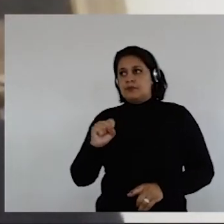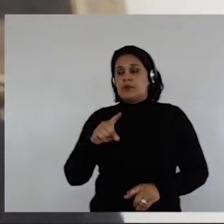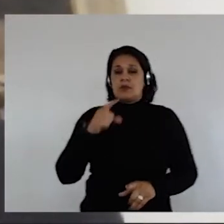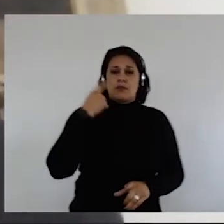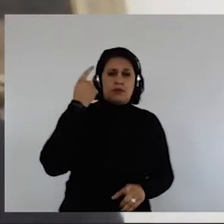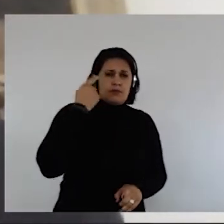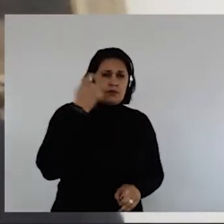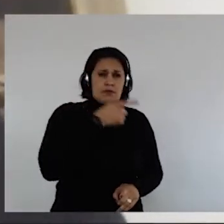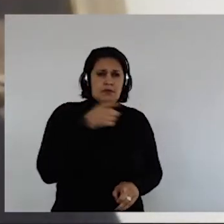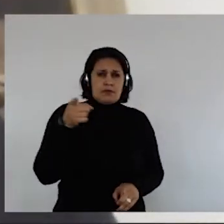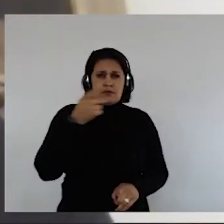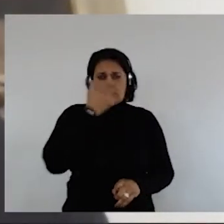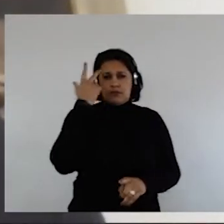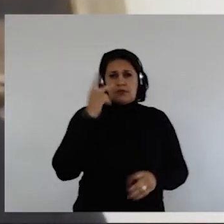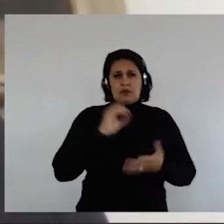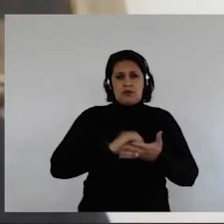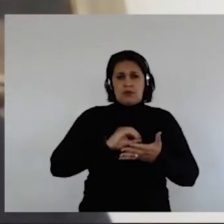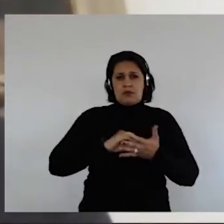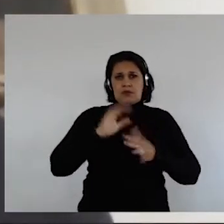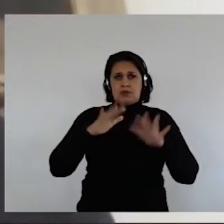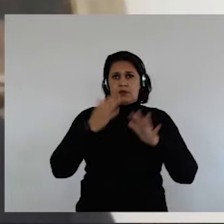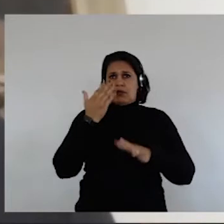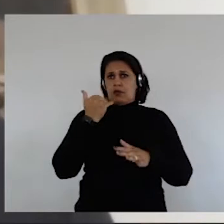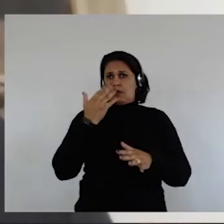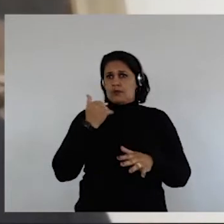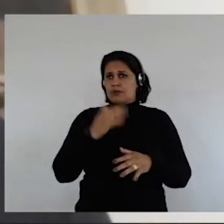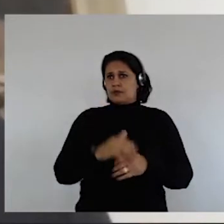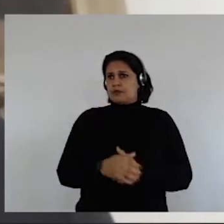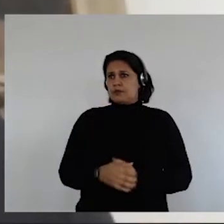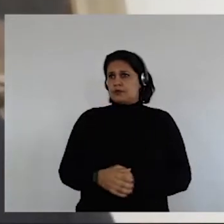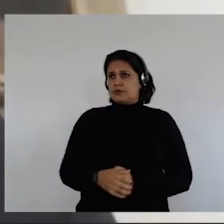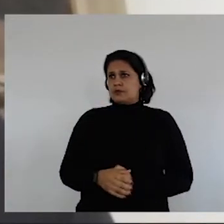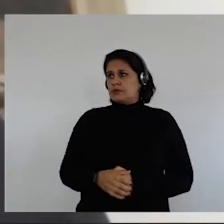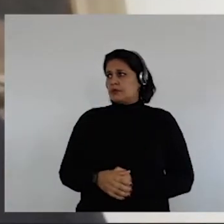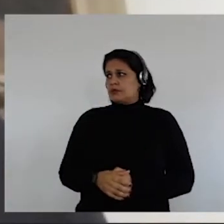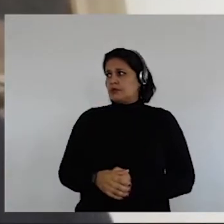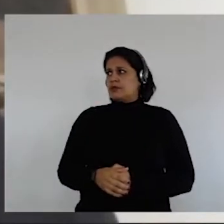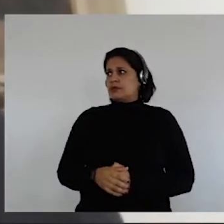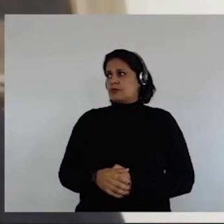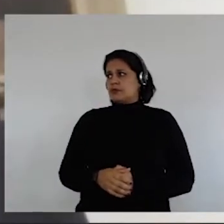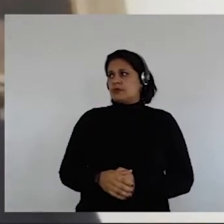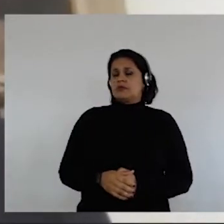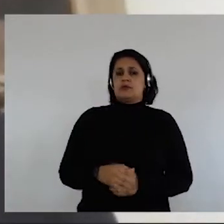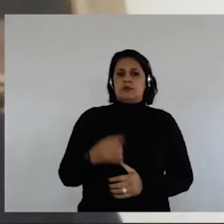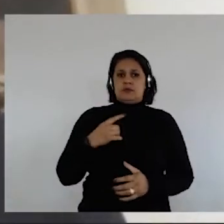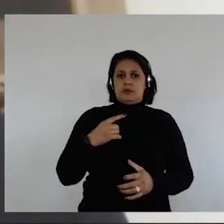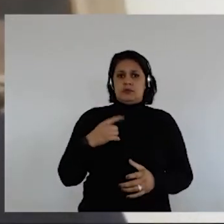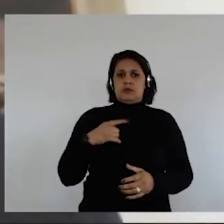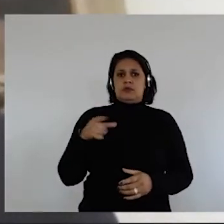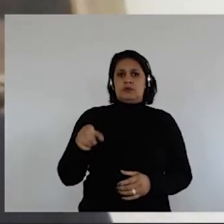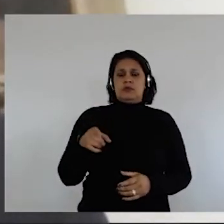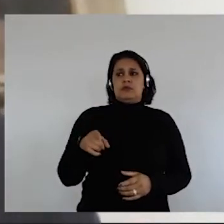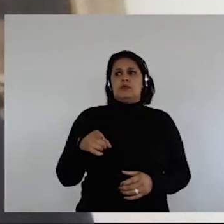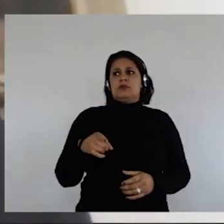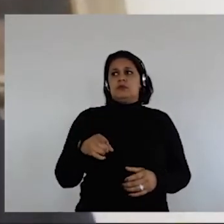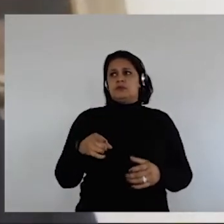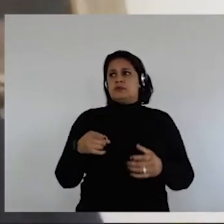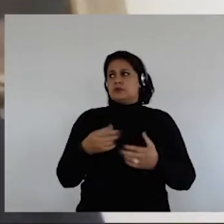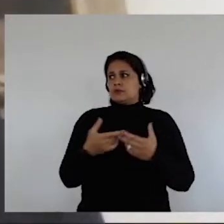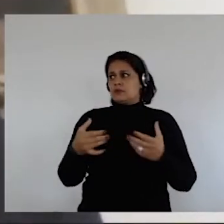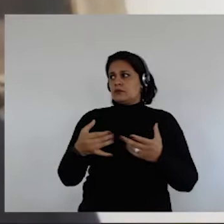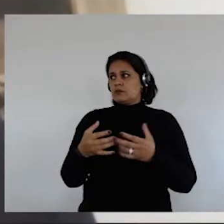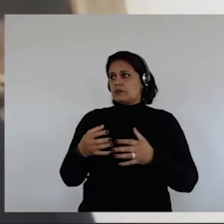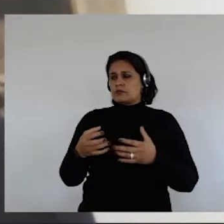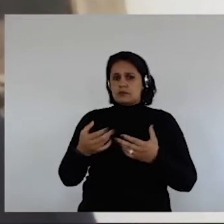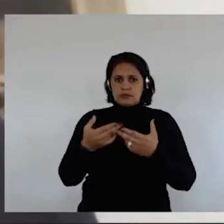a possível falta de alimentos tem levado mercados atacadistas e varejistas a aumentarem seus